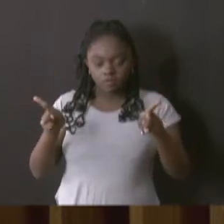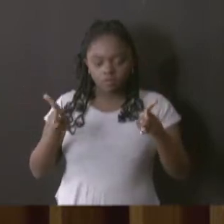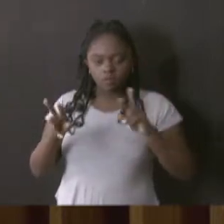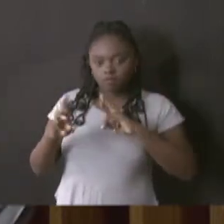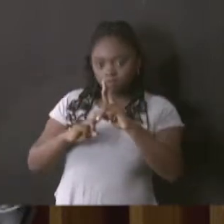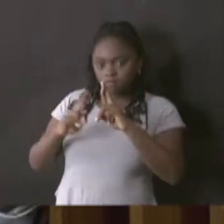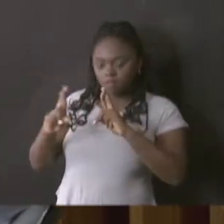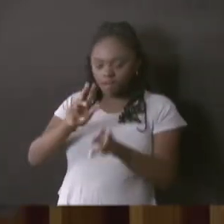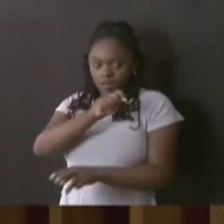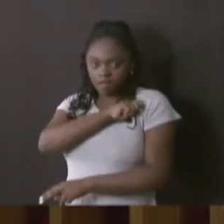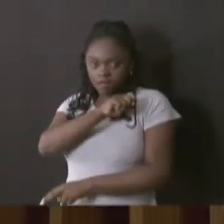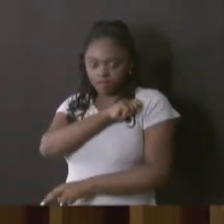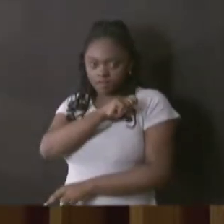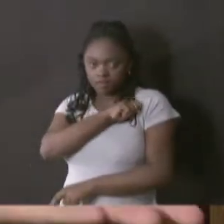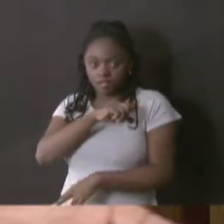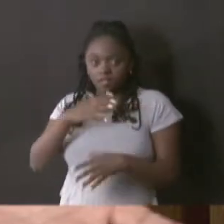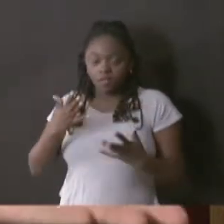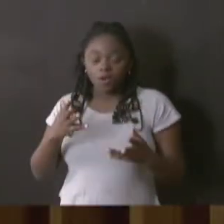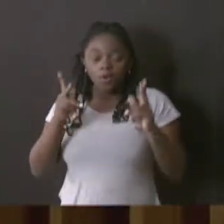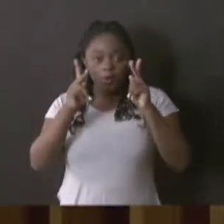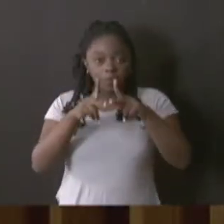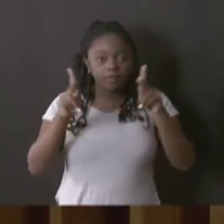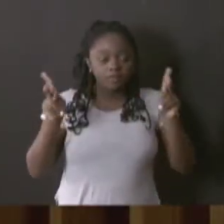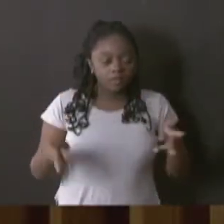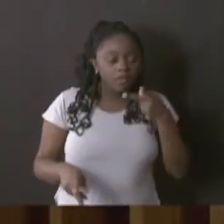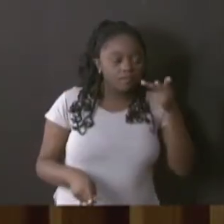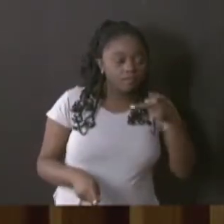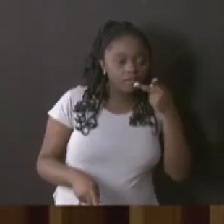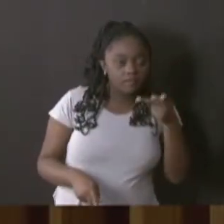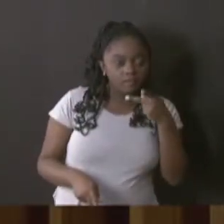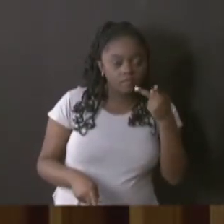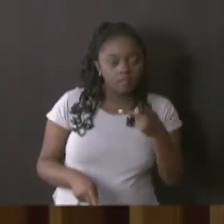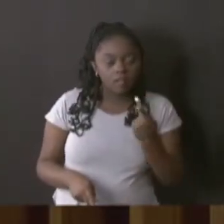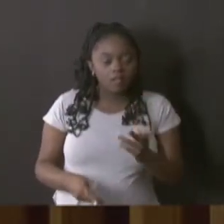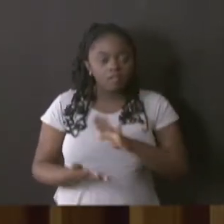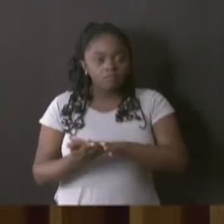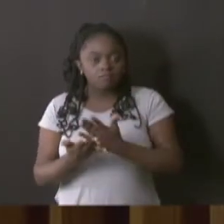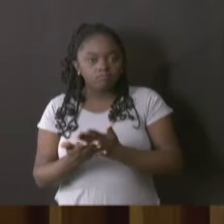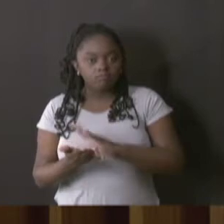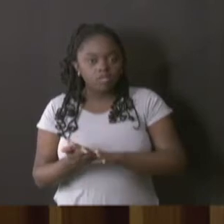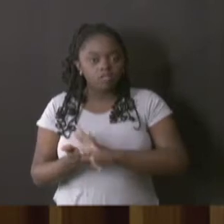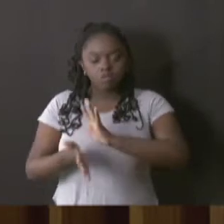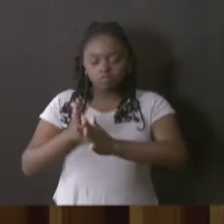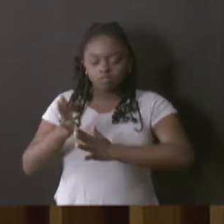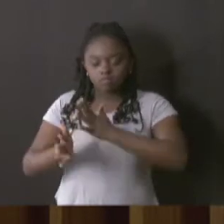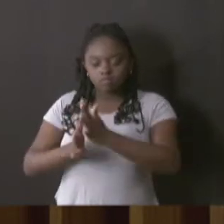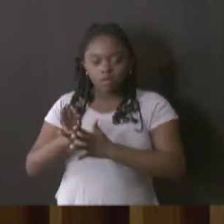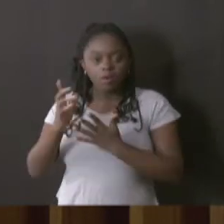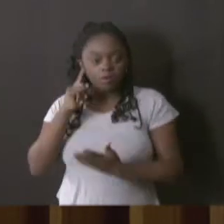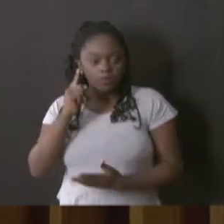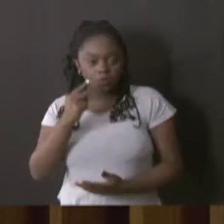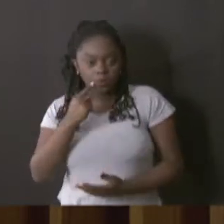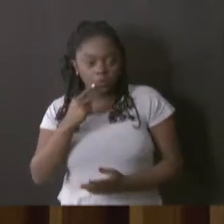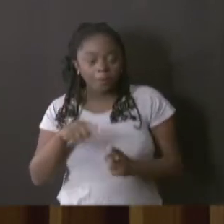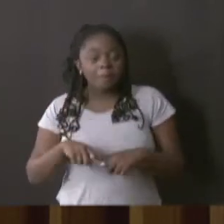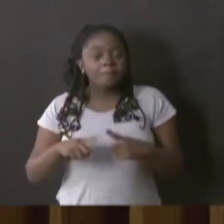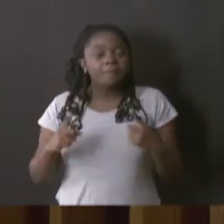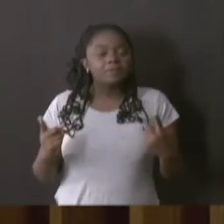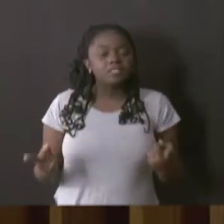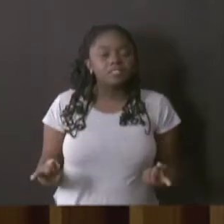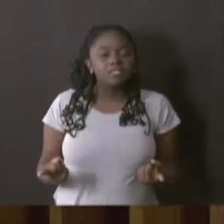fala do professor que é interpretada, né, para o aluno que é deficiente auditivo. Mas num espaço